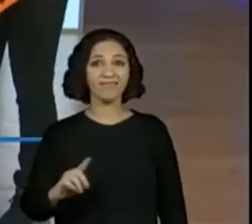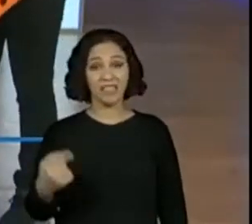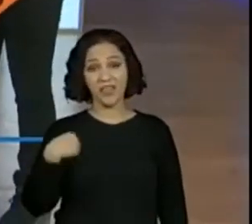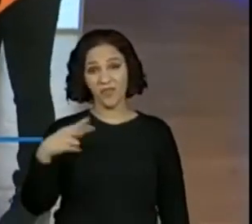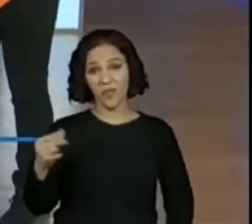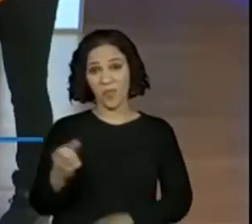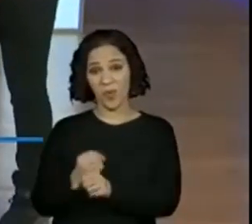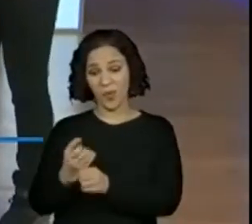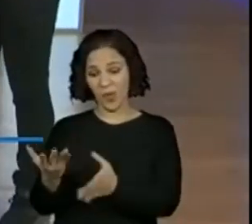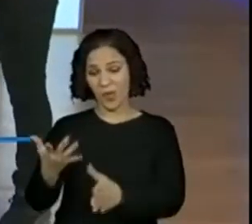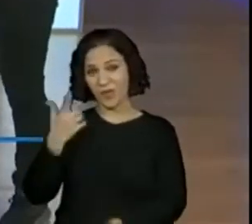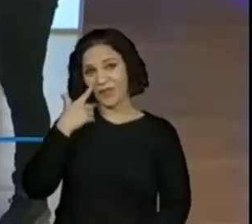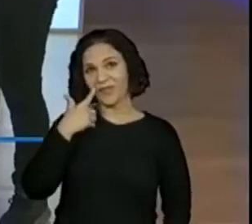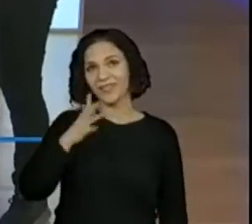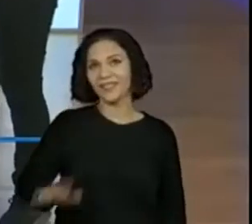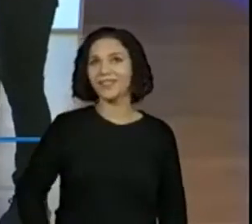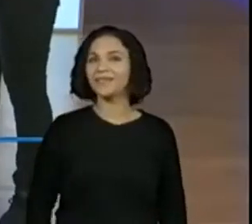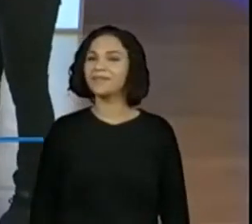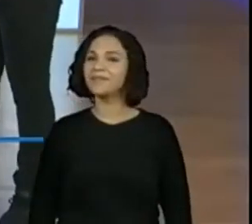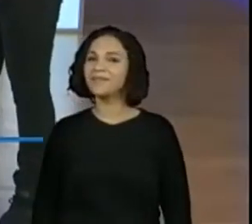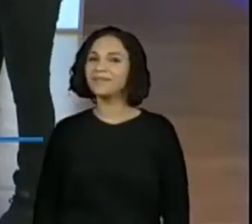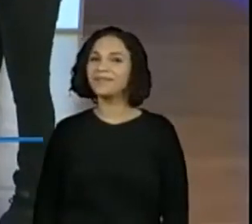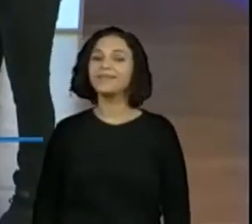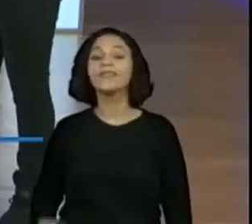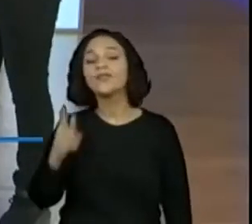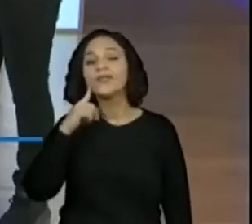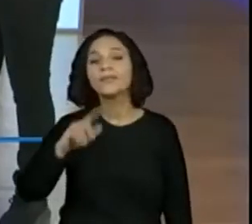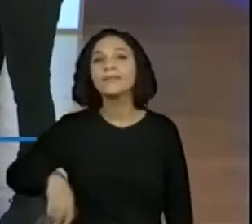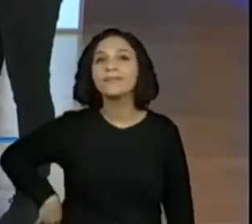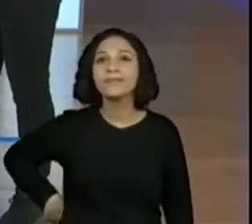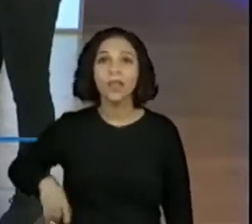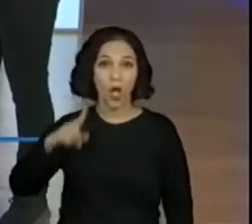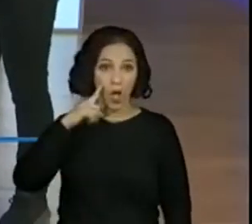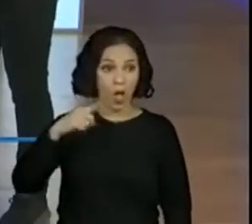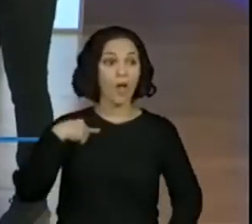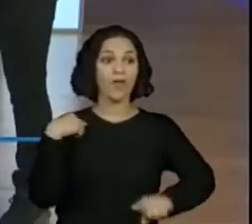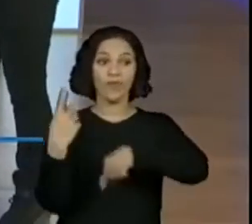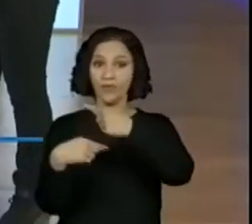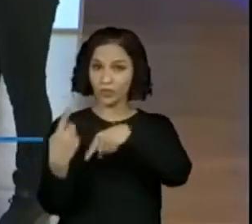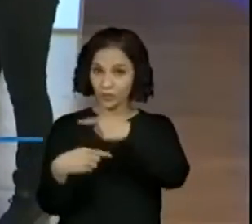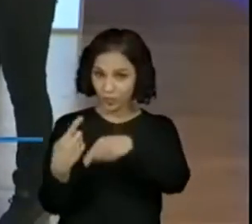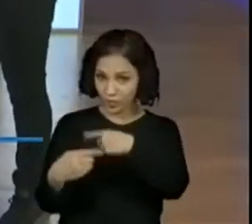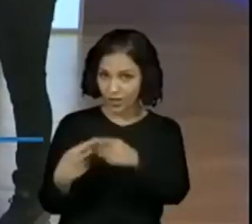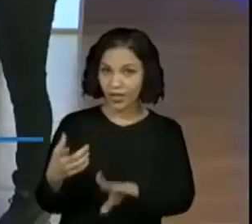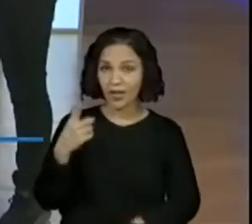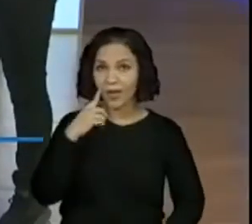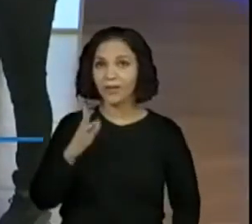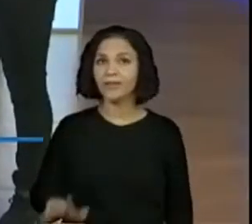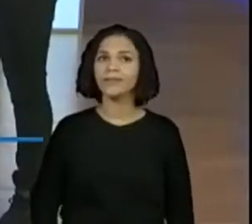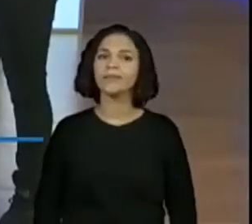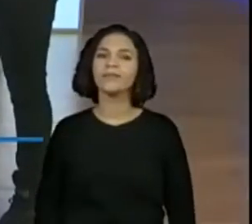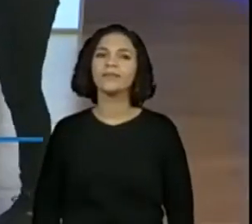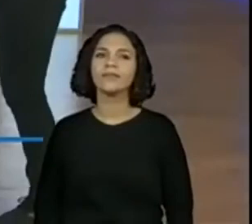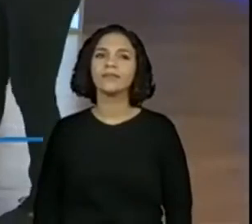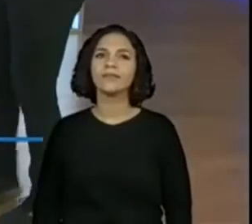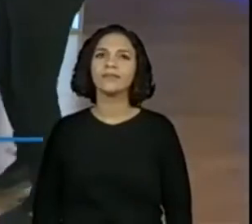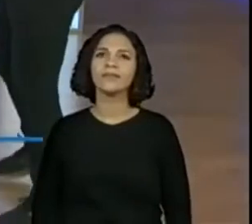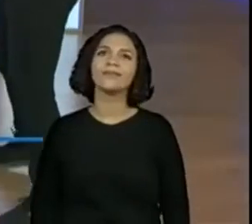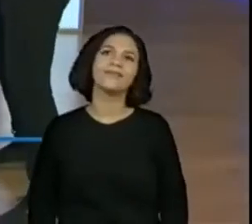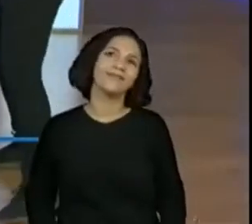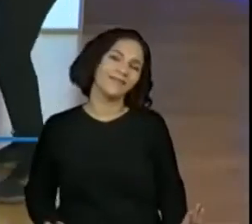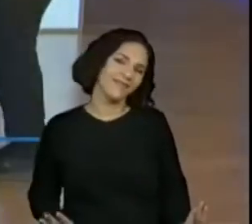já vai fazer um ponto aí nessa nessa rodada aí deixa eu ver vai eu tô vou geral data para não falar que eu tô ó